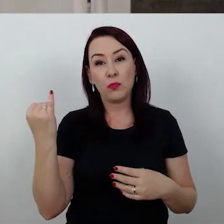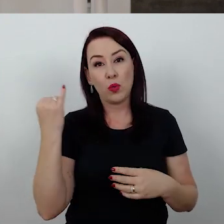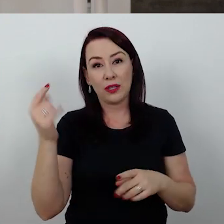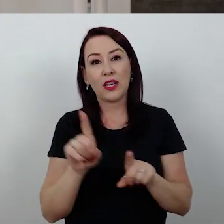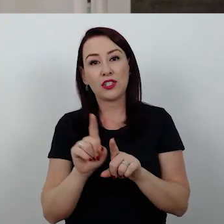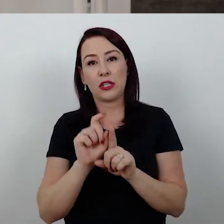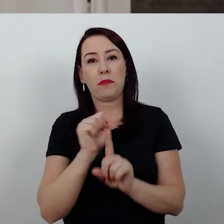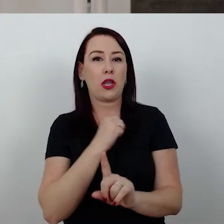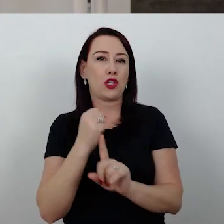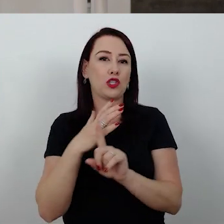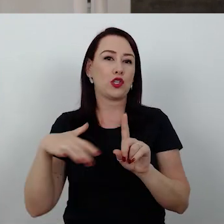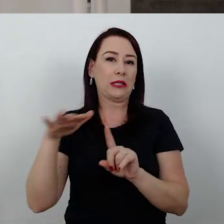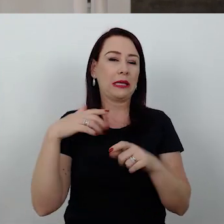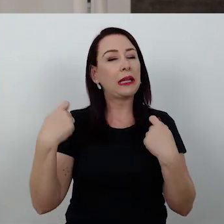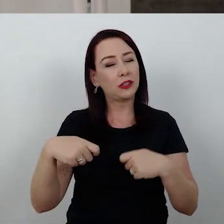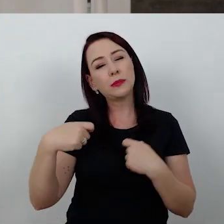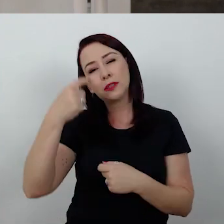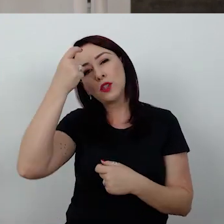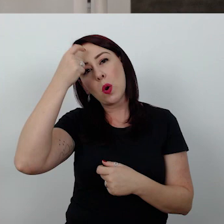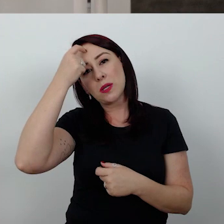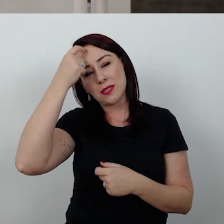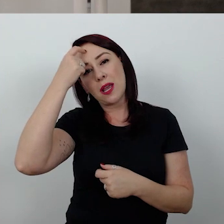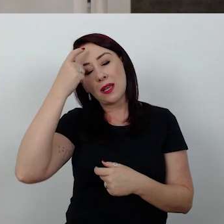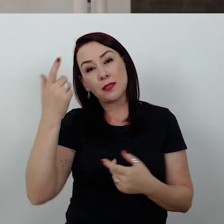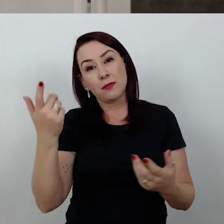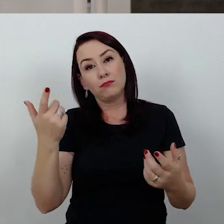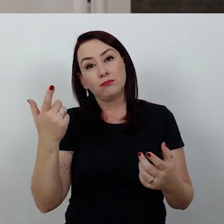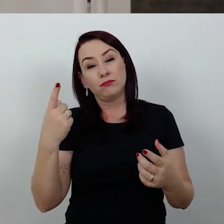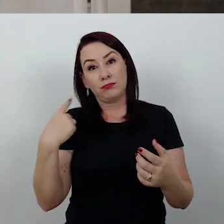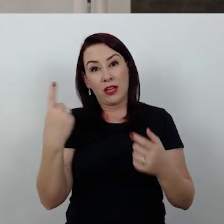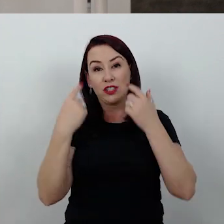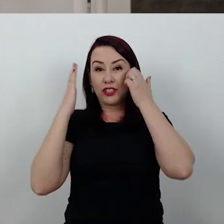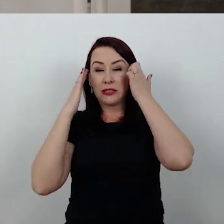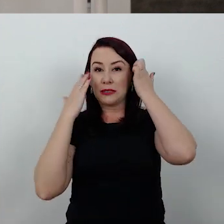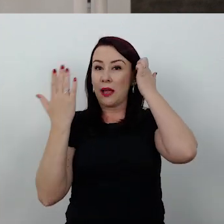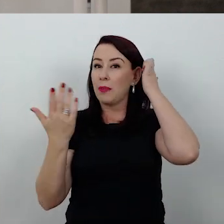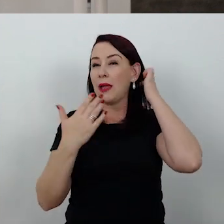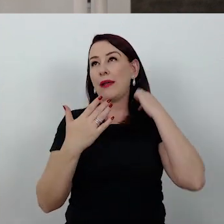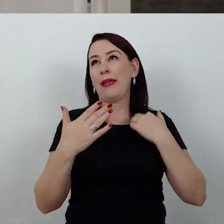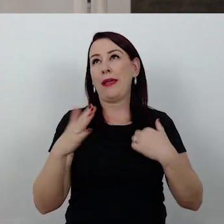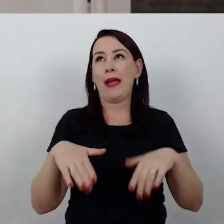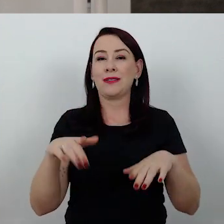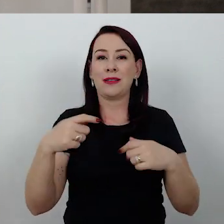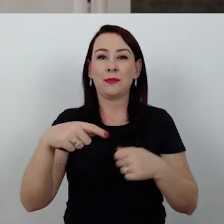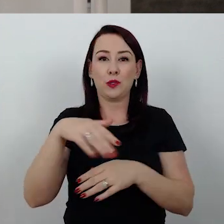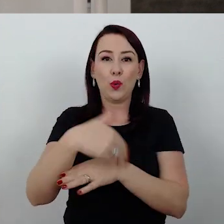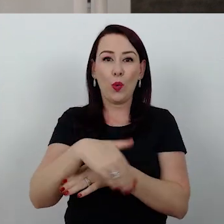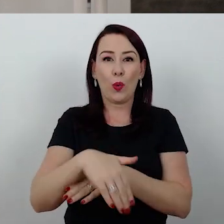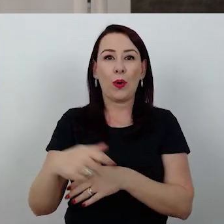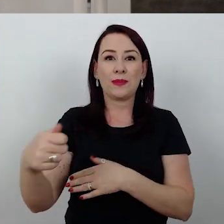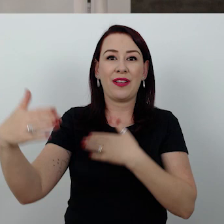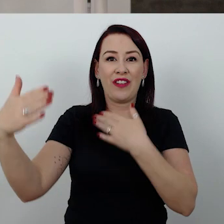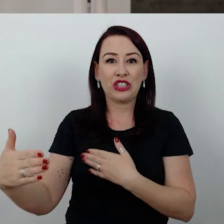essa sensibilização da sociedade. Porque é isso. A gente sabe que, por exemplo, fechar uma rua num horário